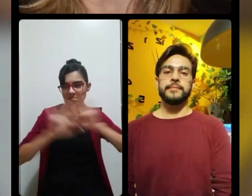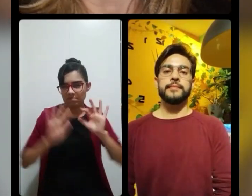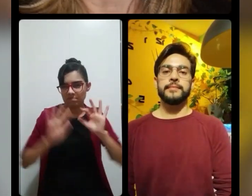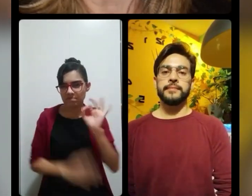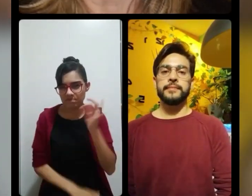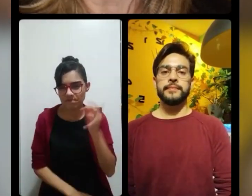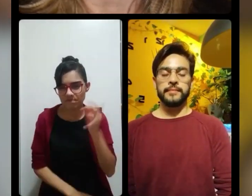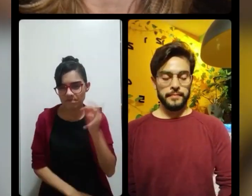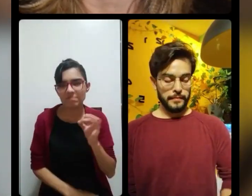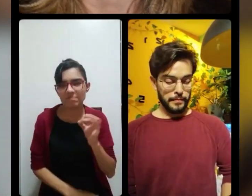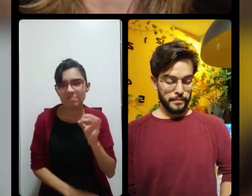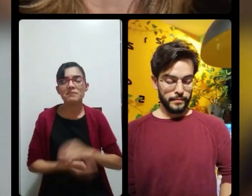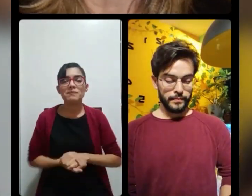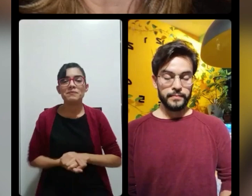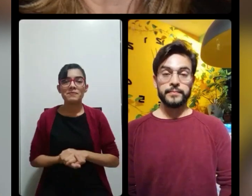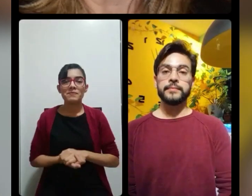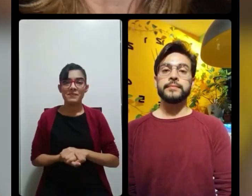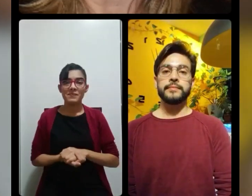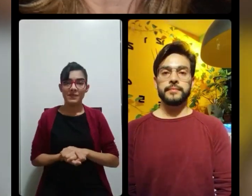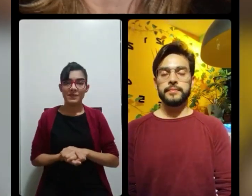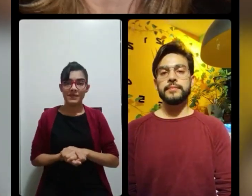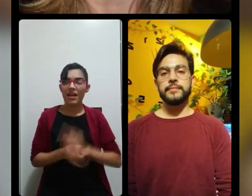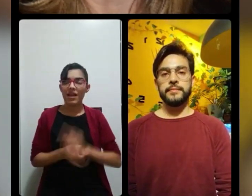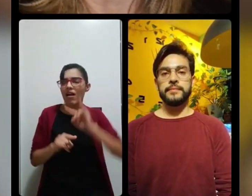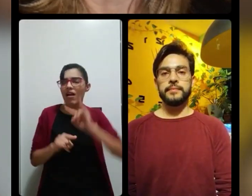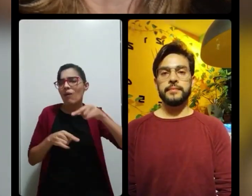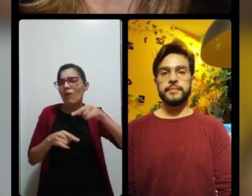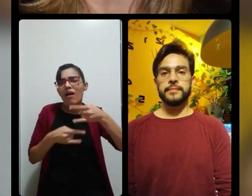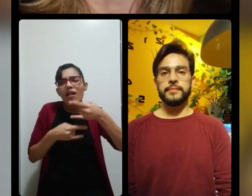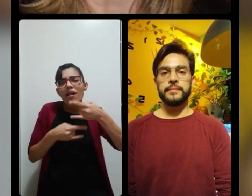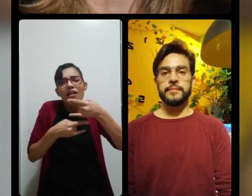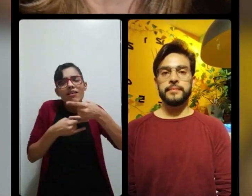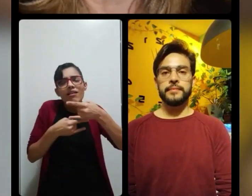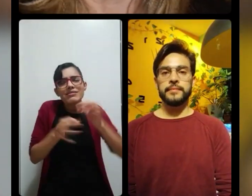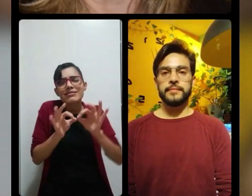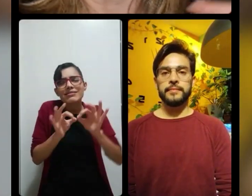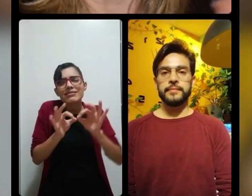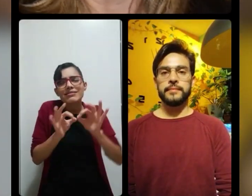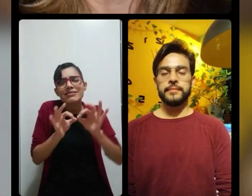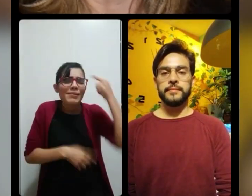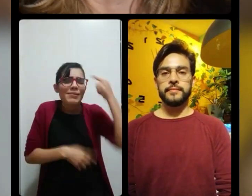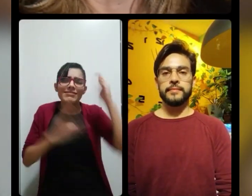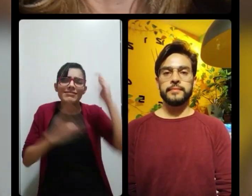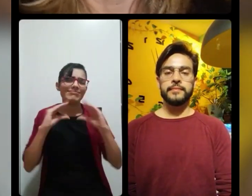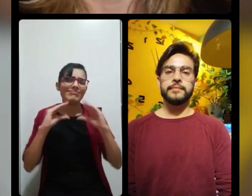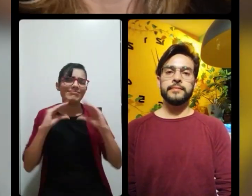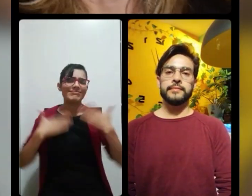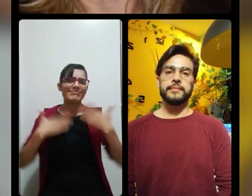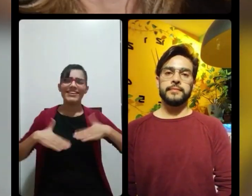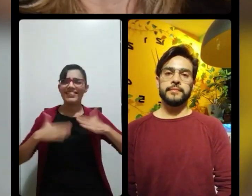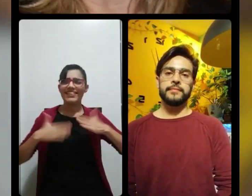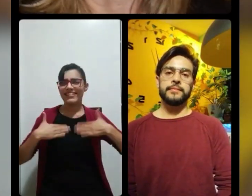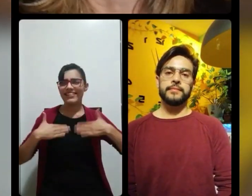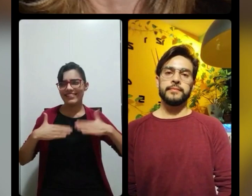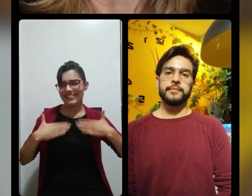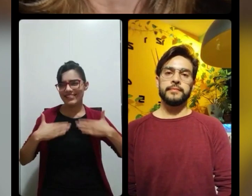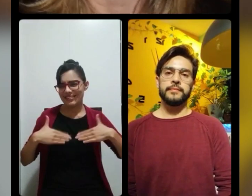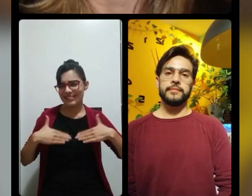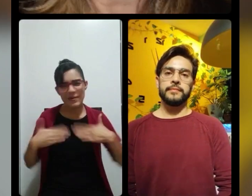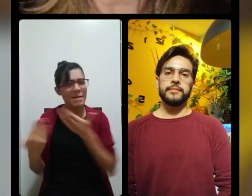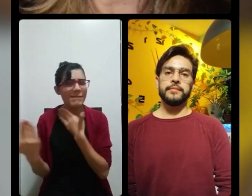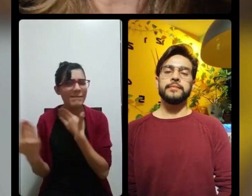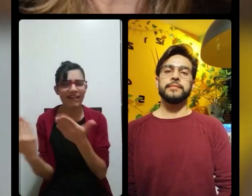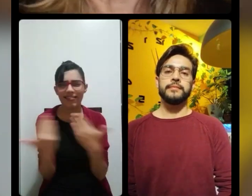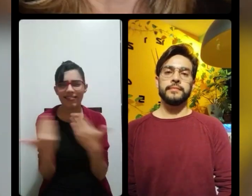É uma live muito coloquial, muito tranquila, é um bate-papo, é para ser divertido, é para ser uma